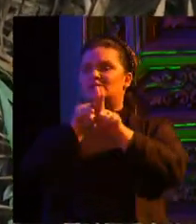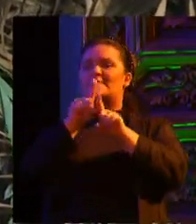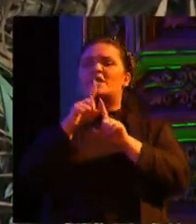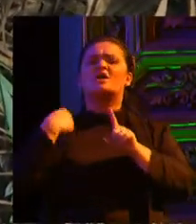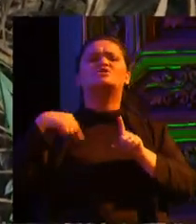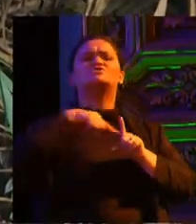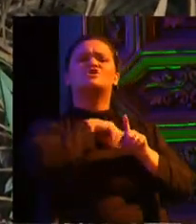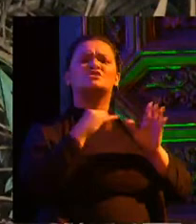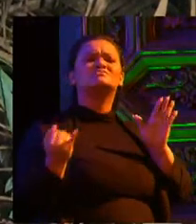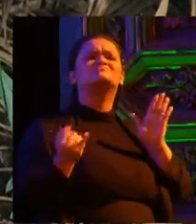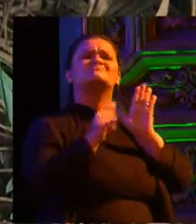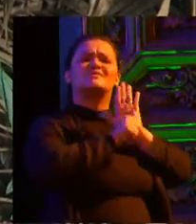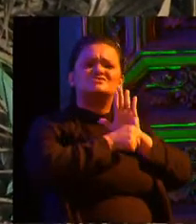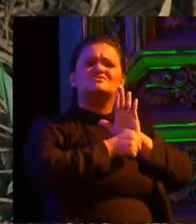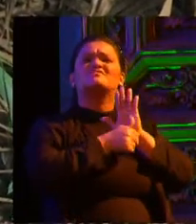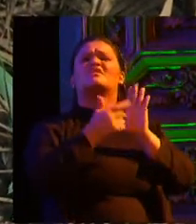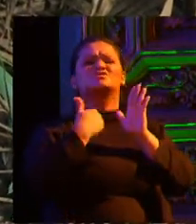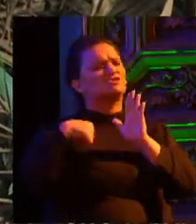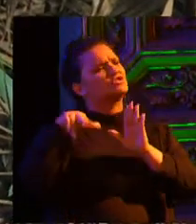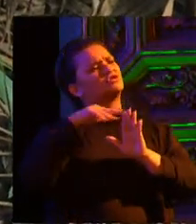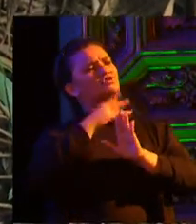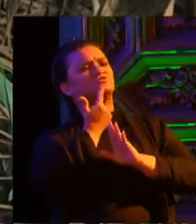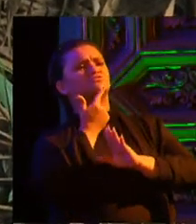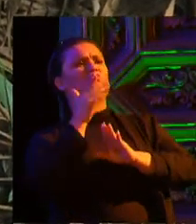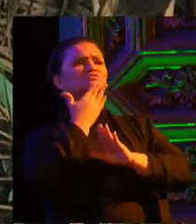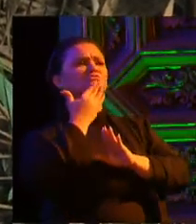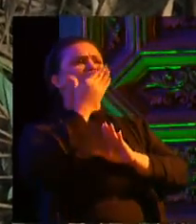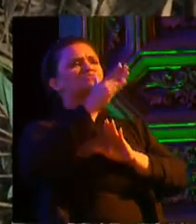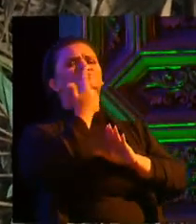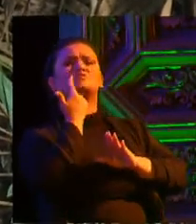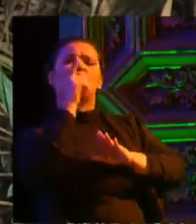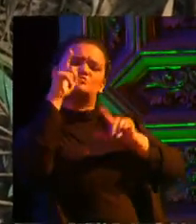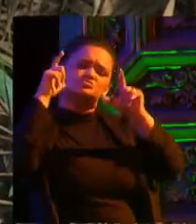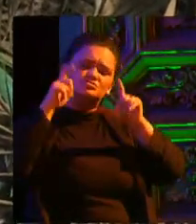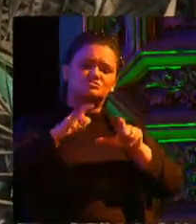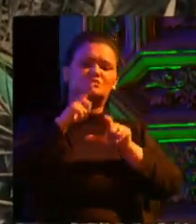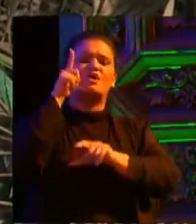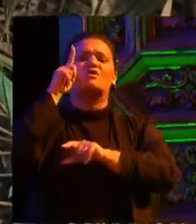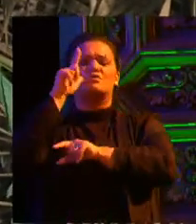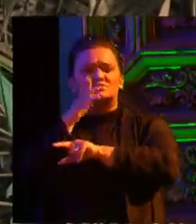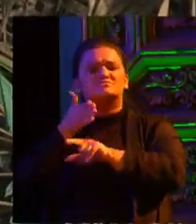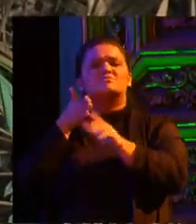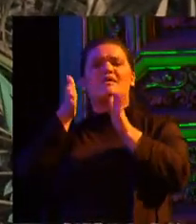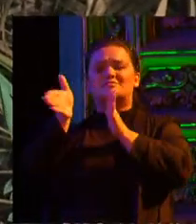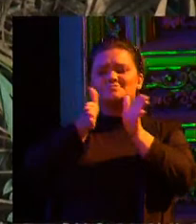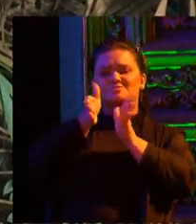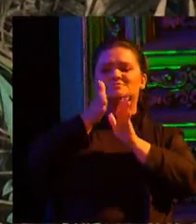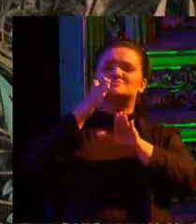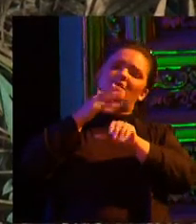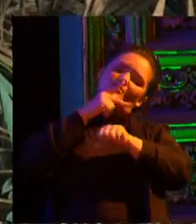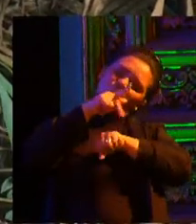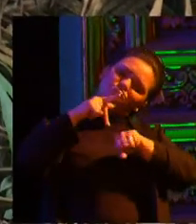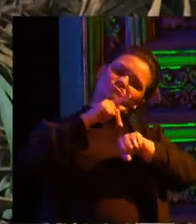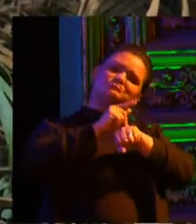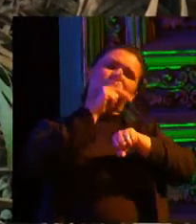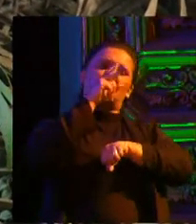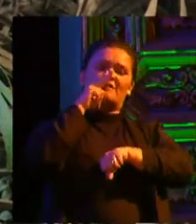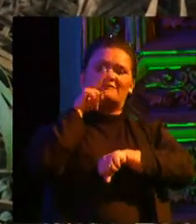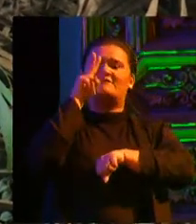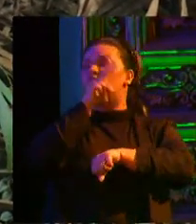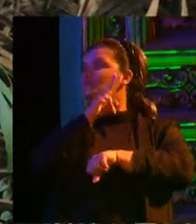que outros artistas de outras regiões consigam acessar este prêmio para o fortalecimento da nossa